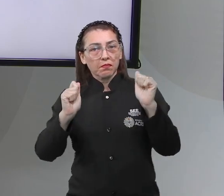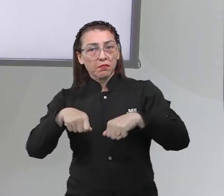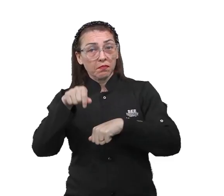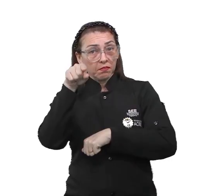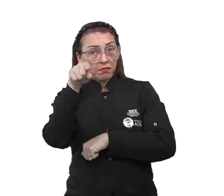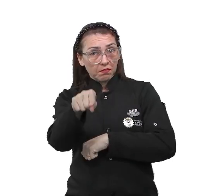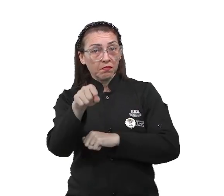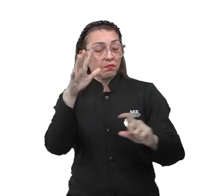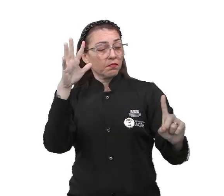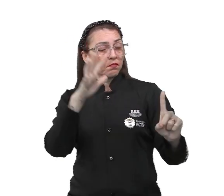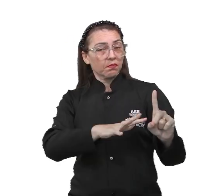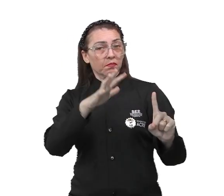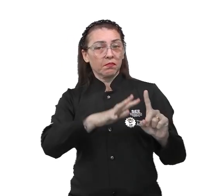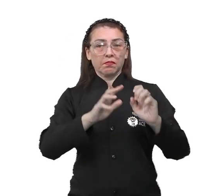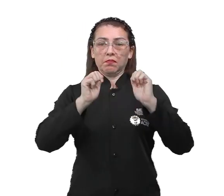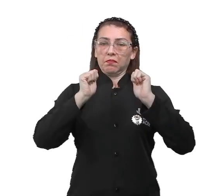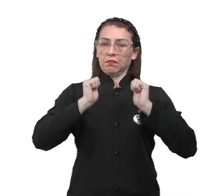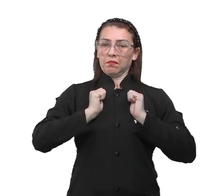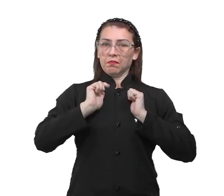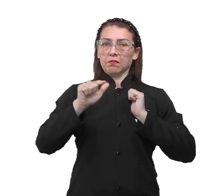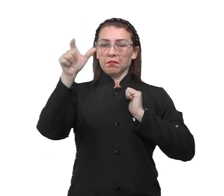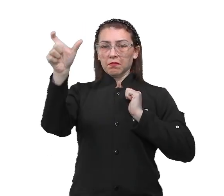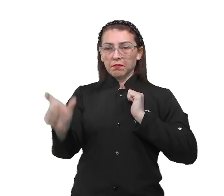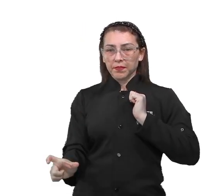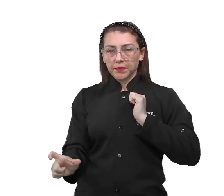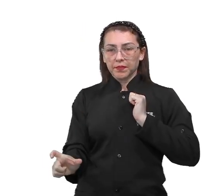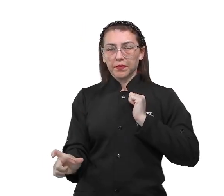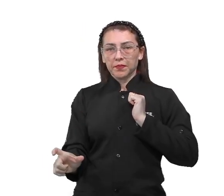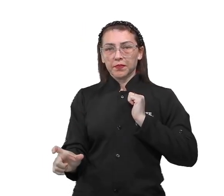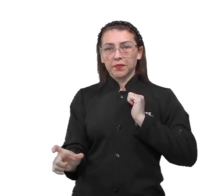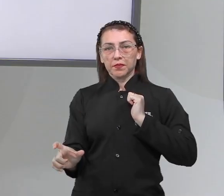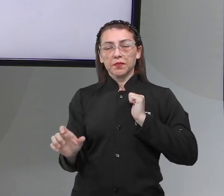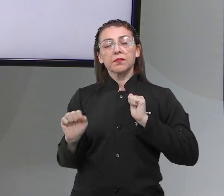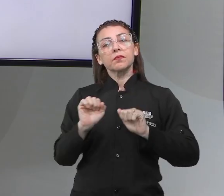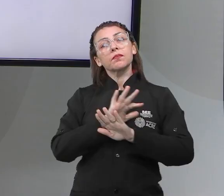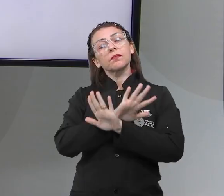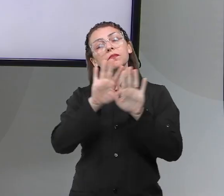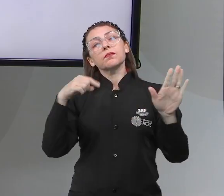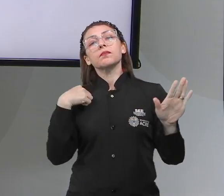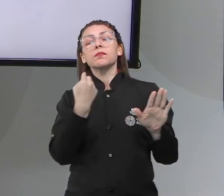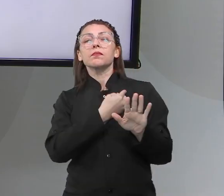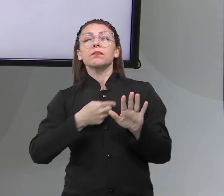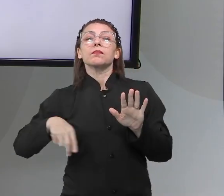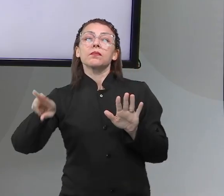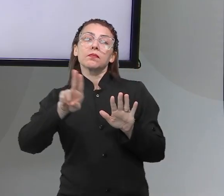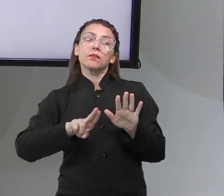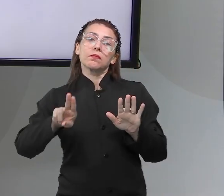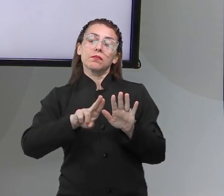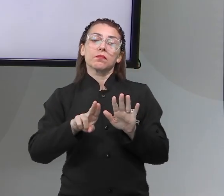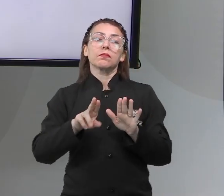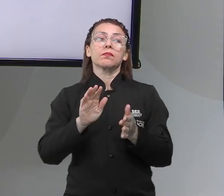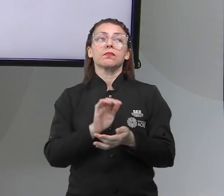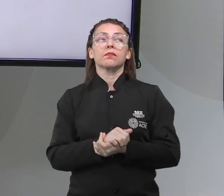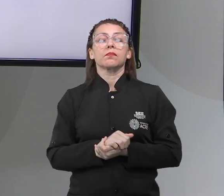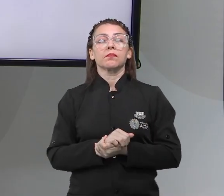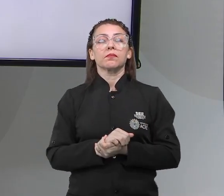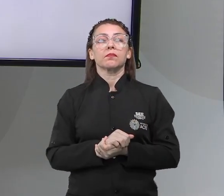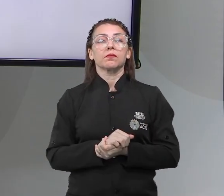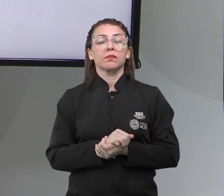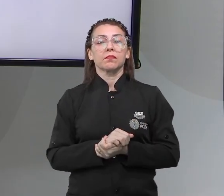de você influenciar o comportamento de uma outra pessoa. É claro que quando nós utilizamos esses termos,